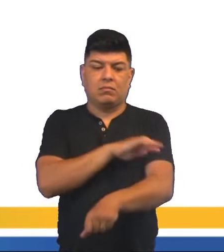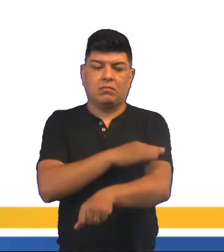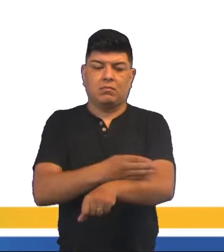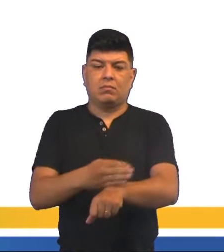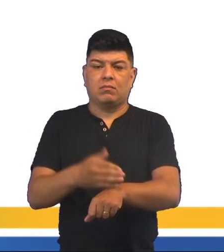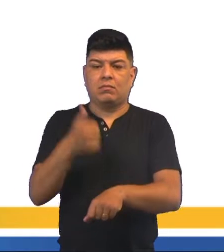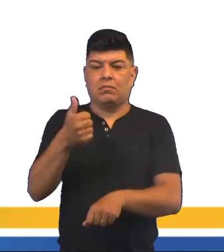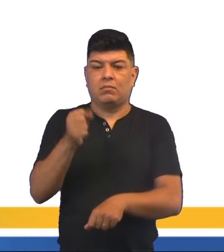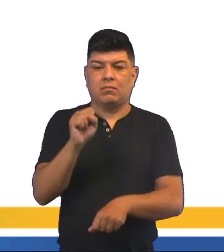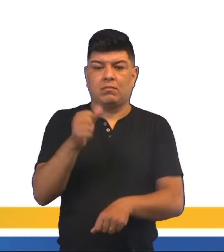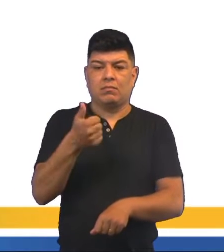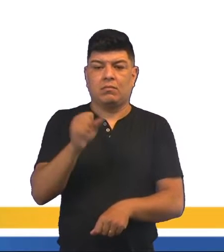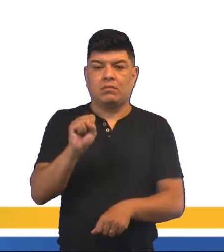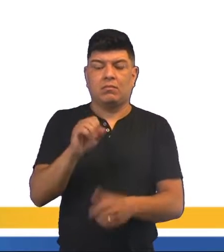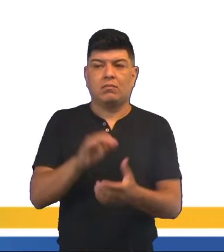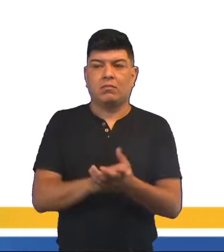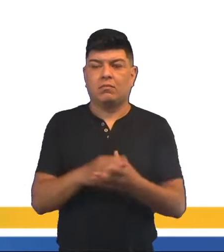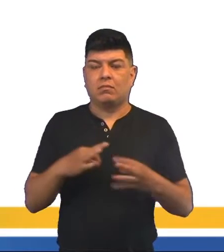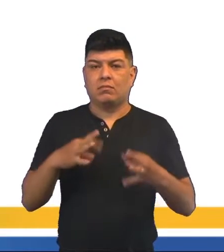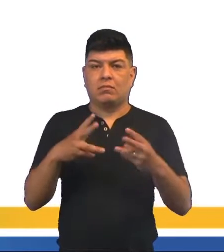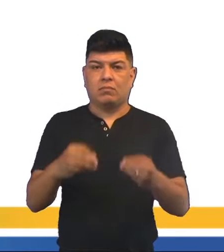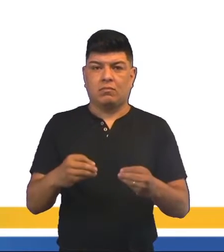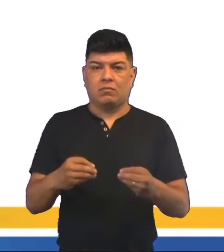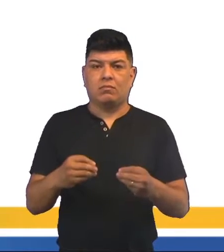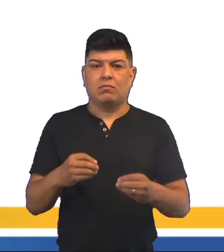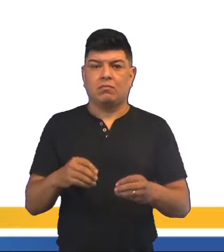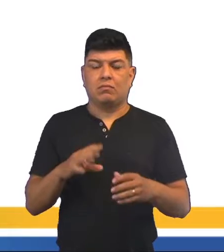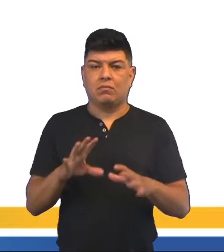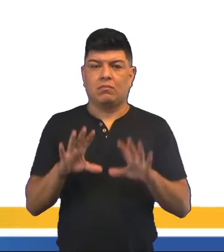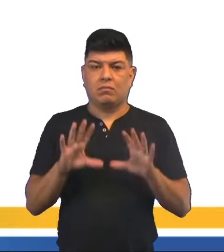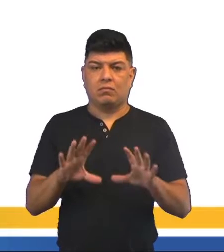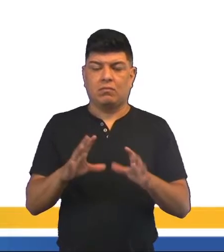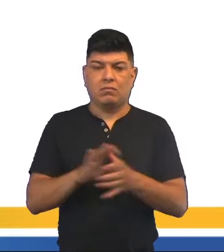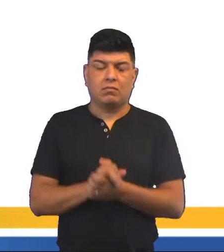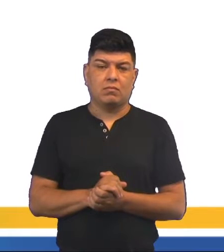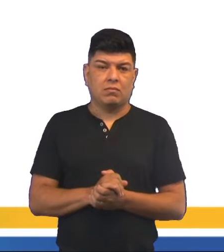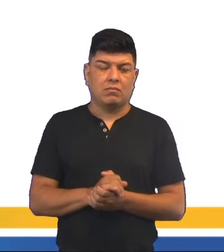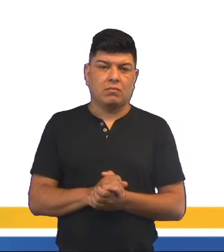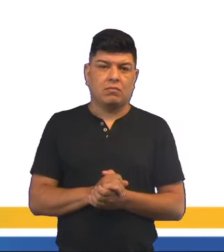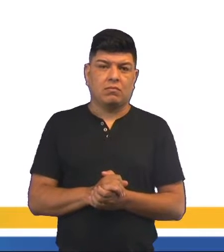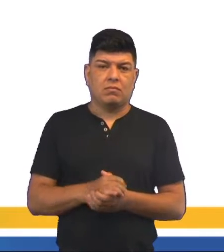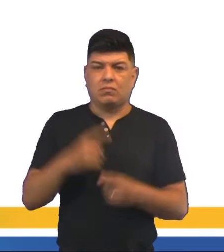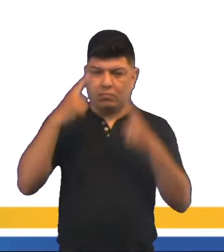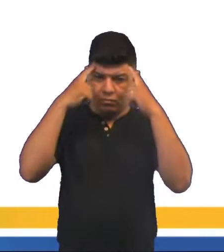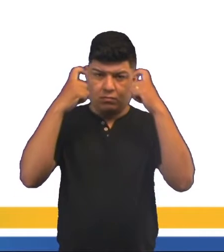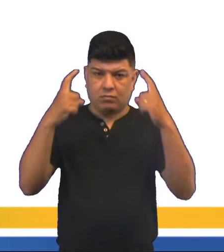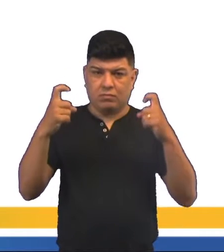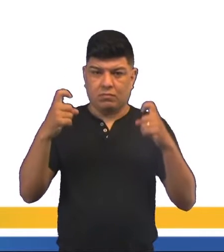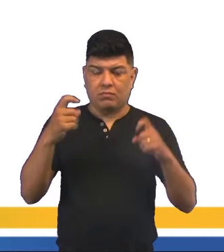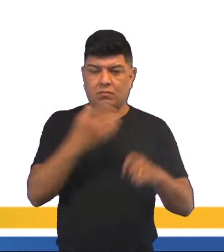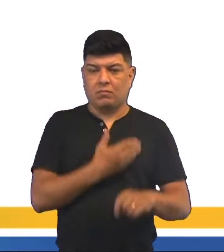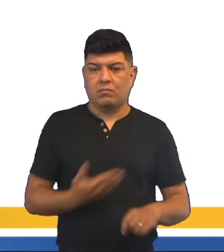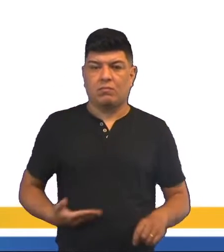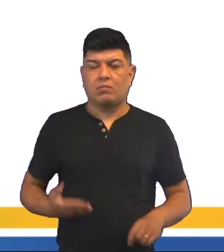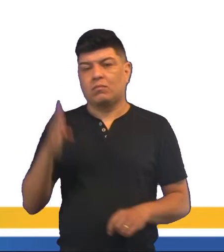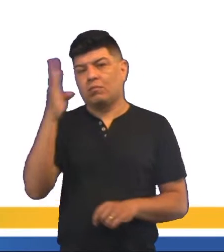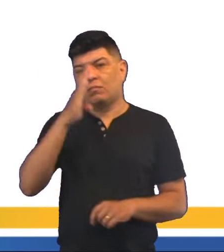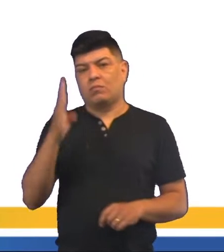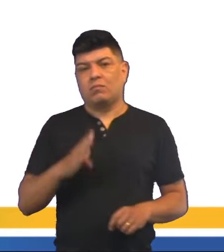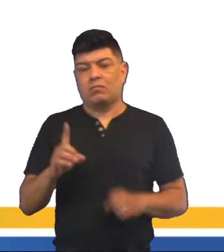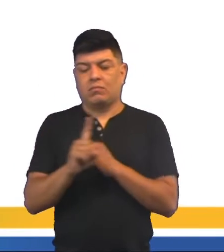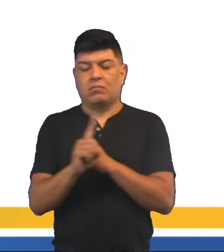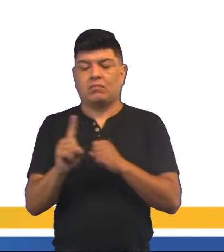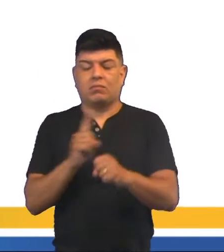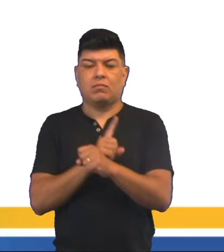1918. Todas sufocadas, né, à força, né, com grande violência aí pelo governo brasileiro. A